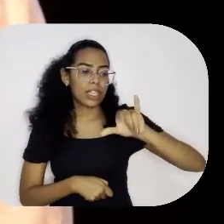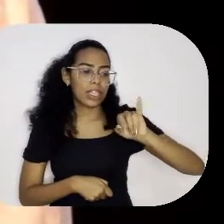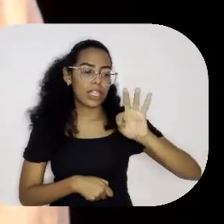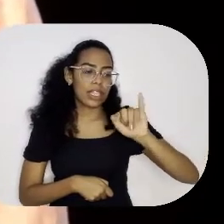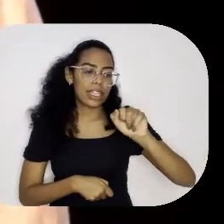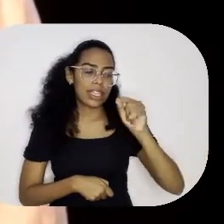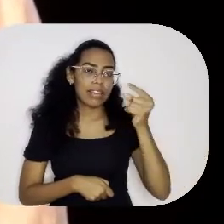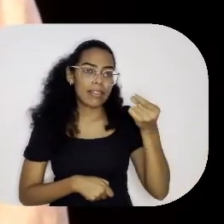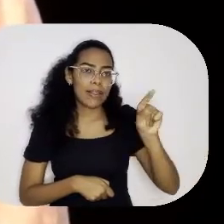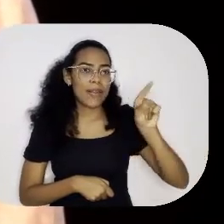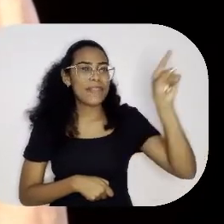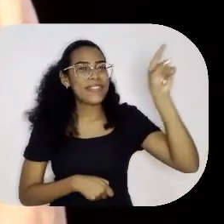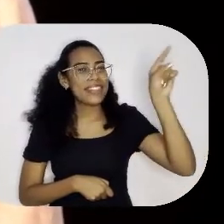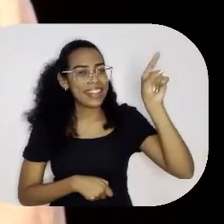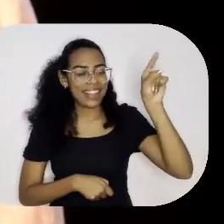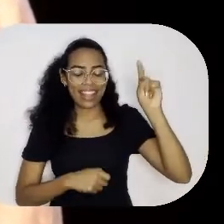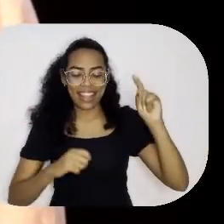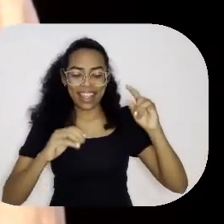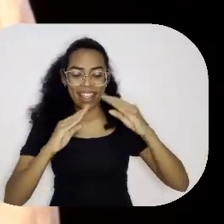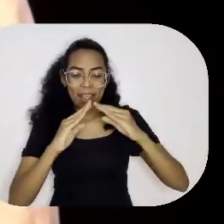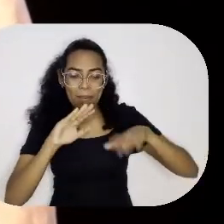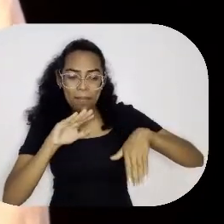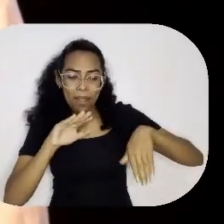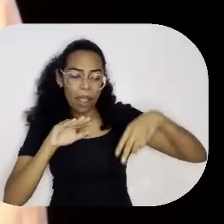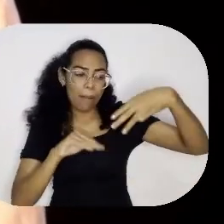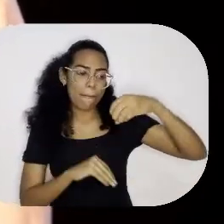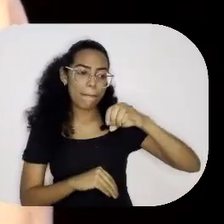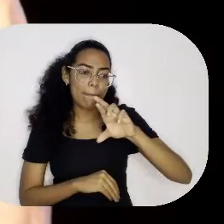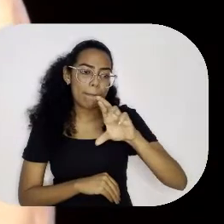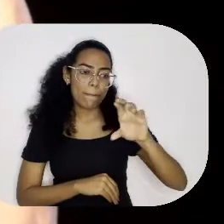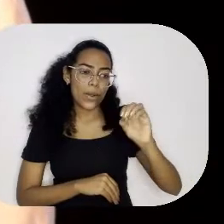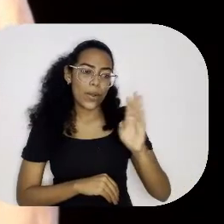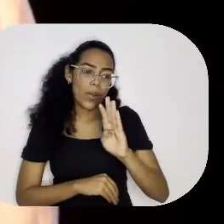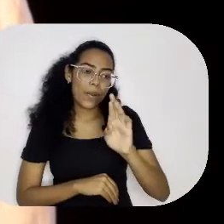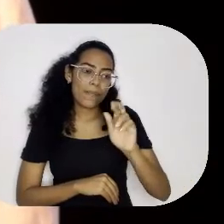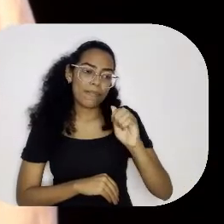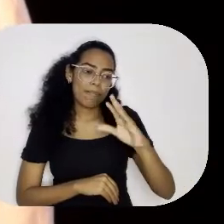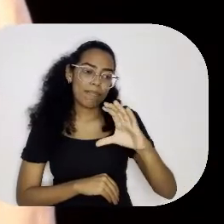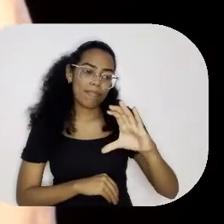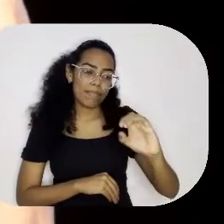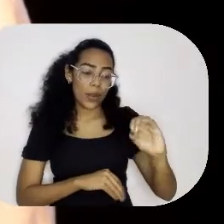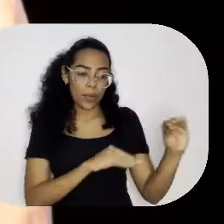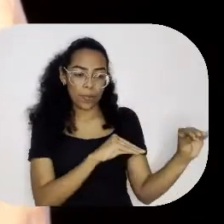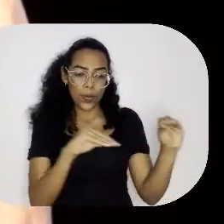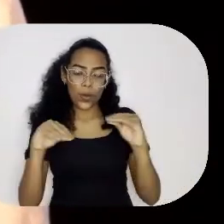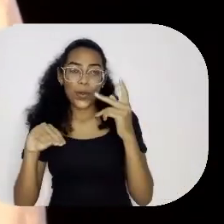seu Militão, lá do Morro Branco. Veio para Fortaleza, mas nunca saiu do